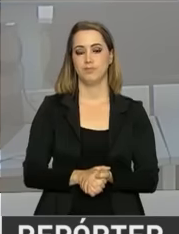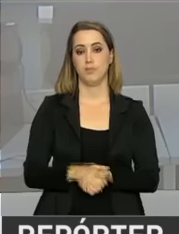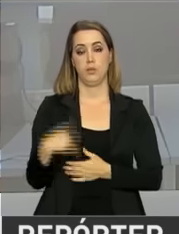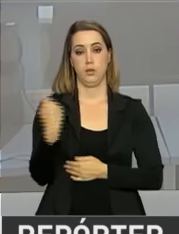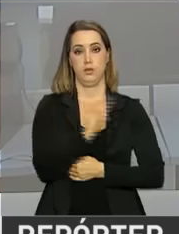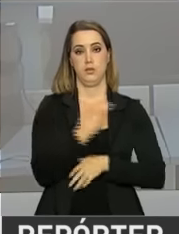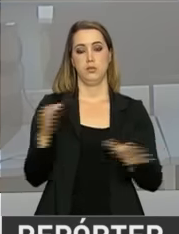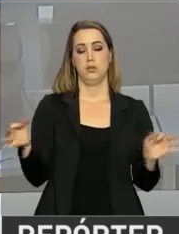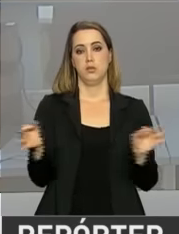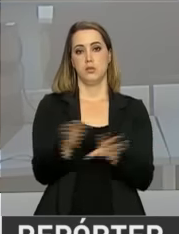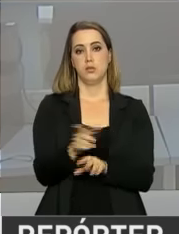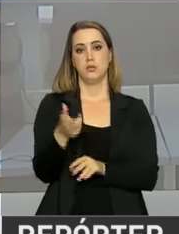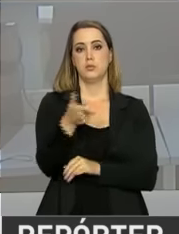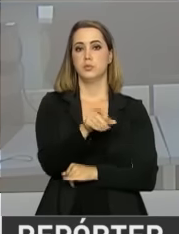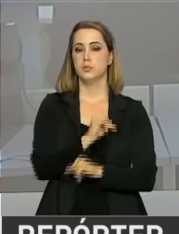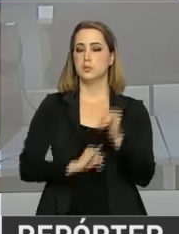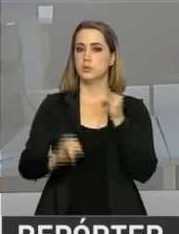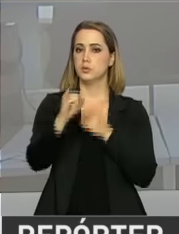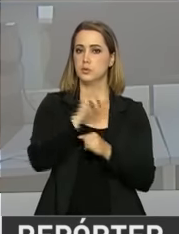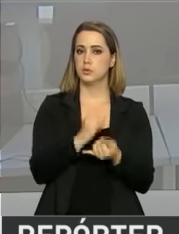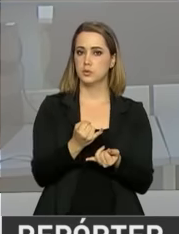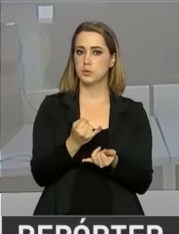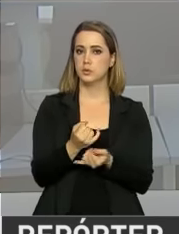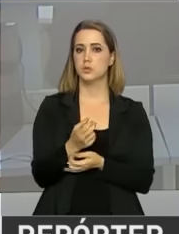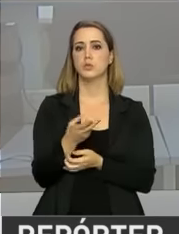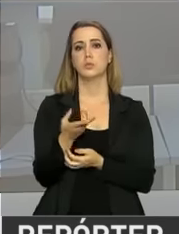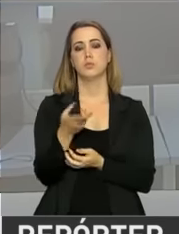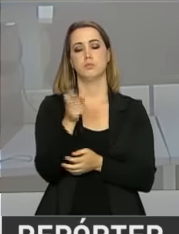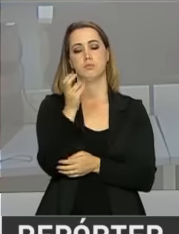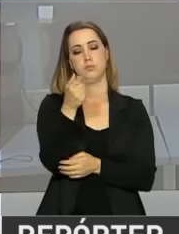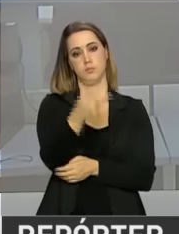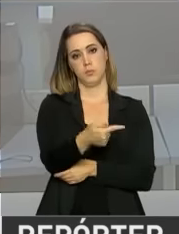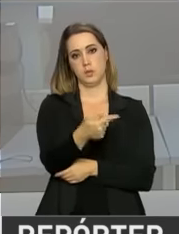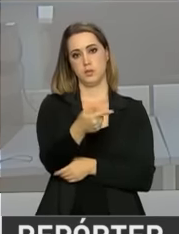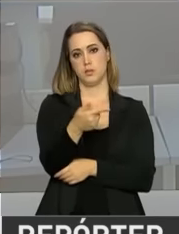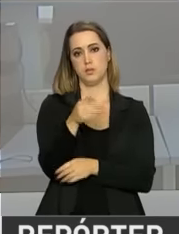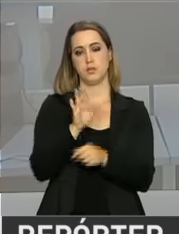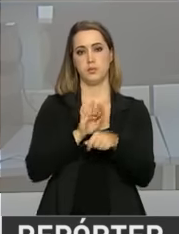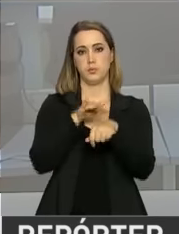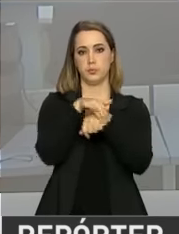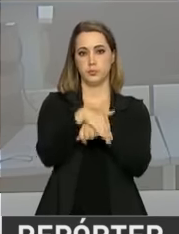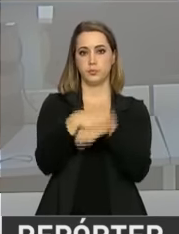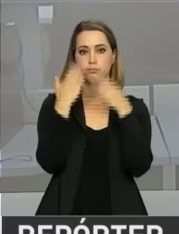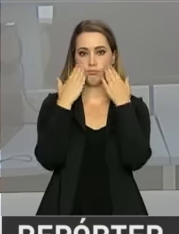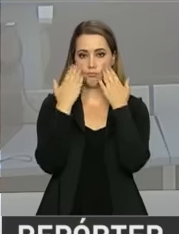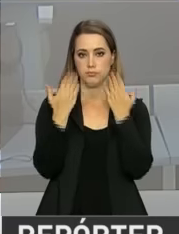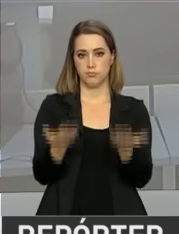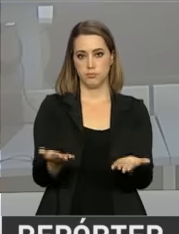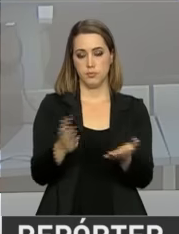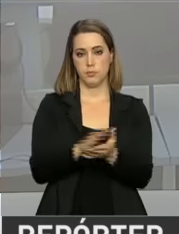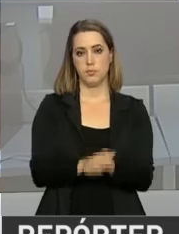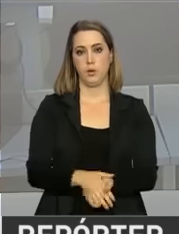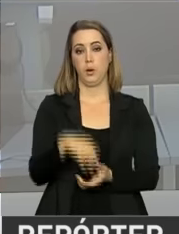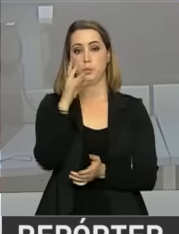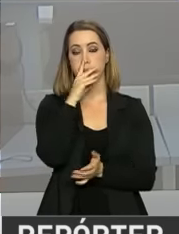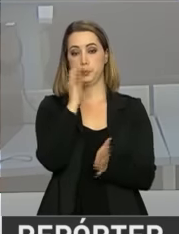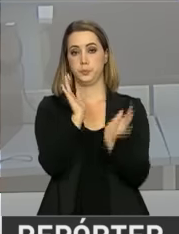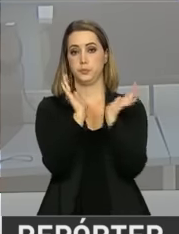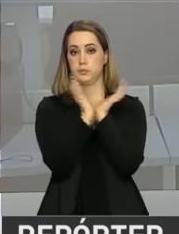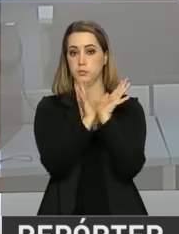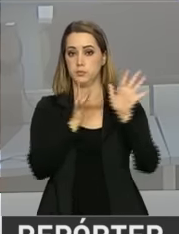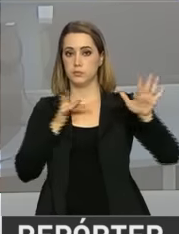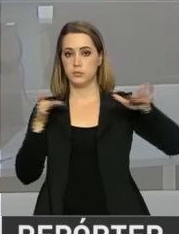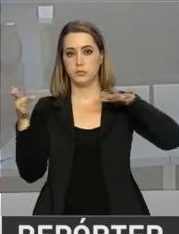nós ficamos por aqui podemos voltar a qualquer momento com outras informações ou às 7 da noite na próxima edição do repórter NBR acompanha as